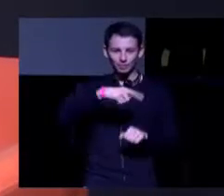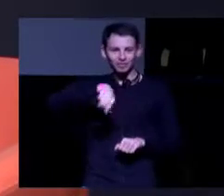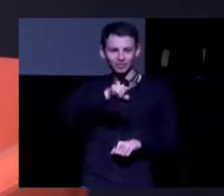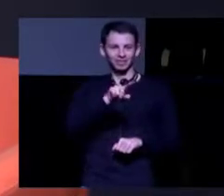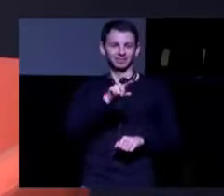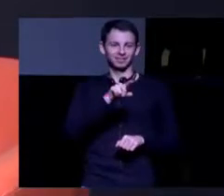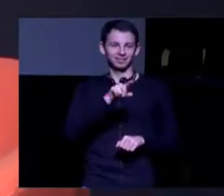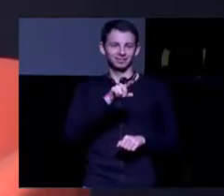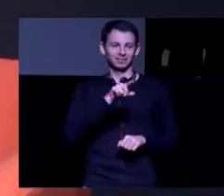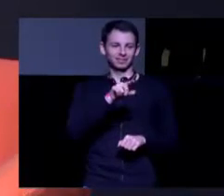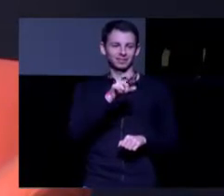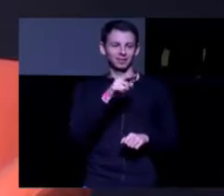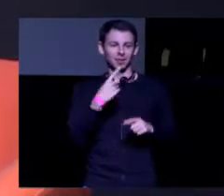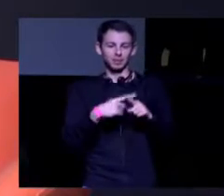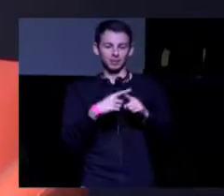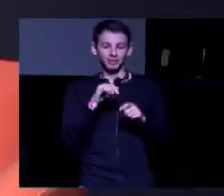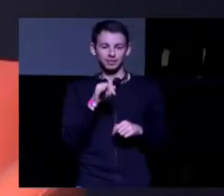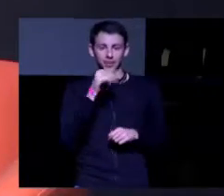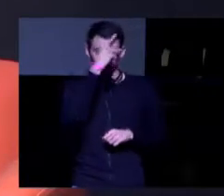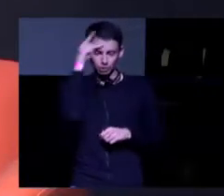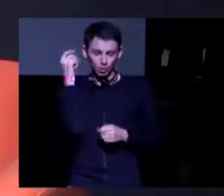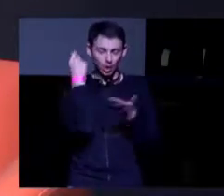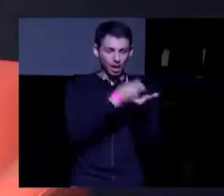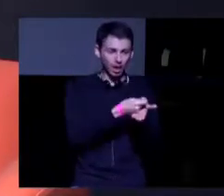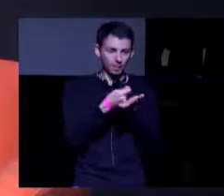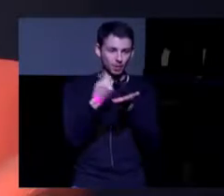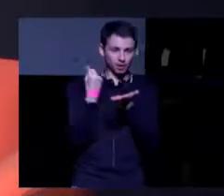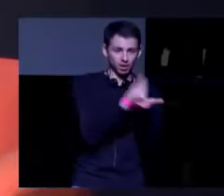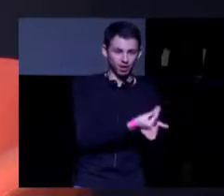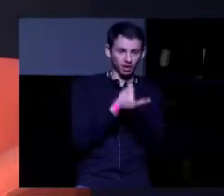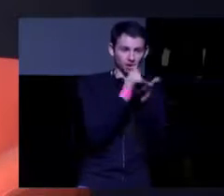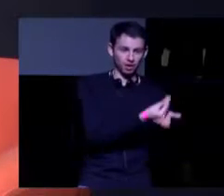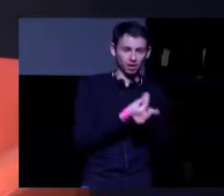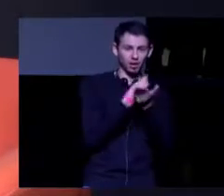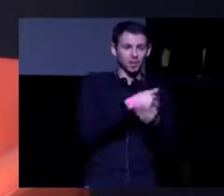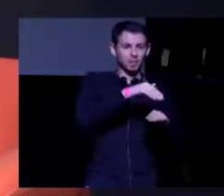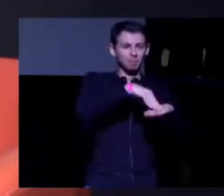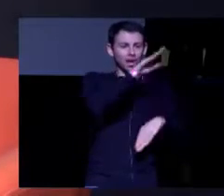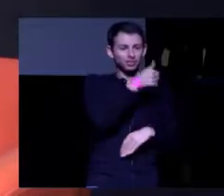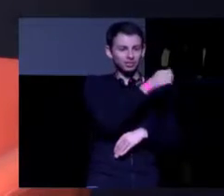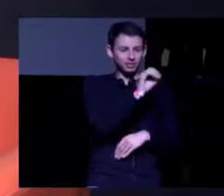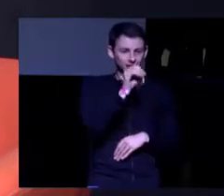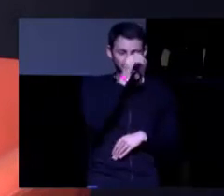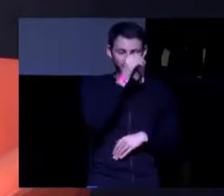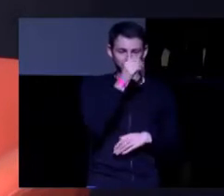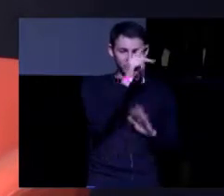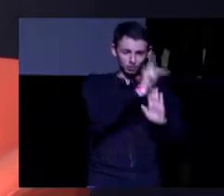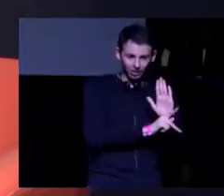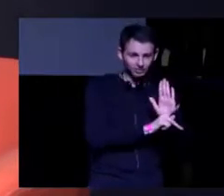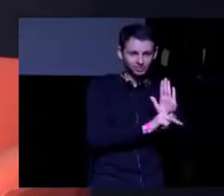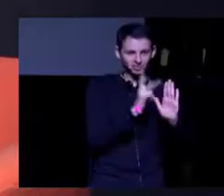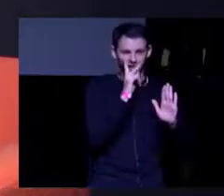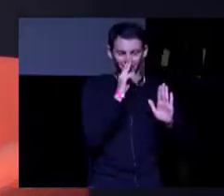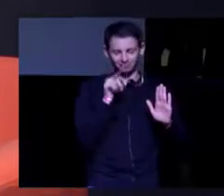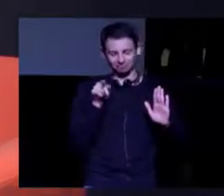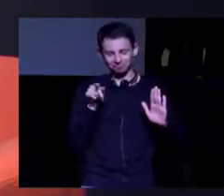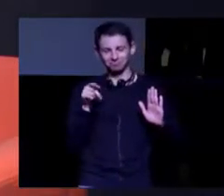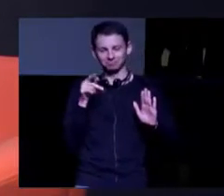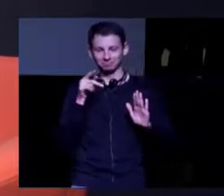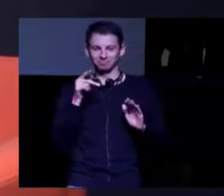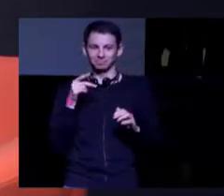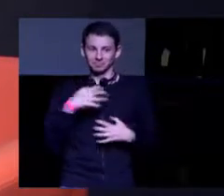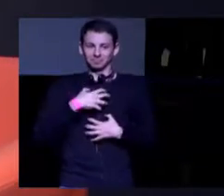projetos não é uma fazedora é estranho, né? Ou pelo menos incompleto. Então, acho que essa noção dos